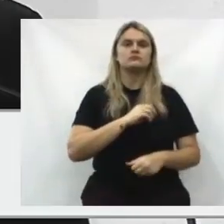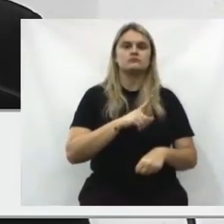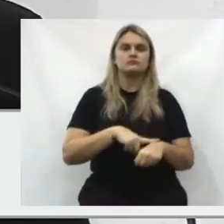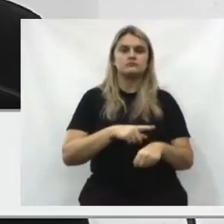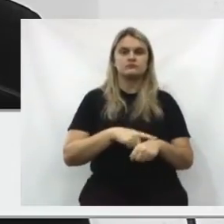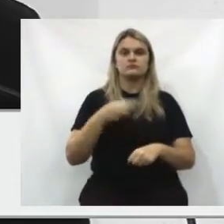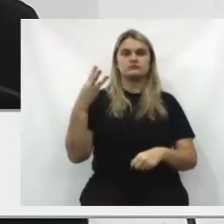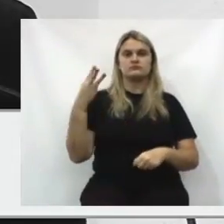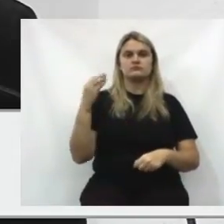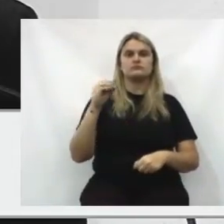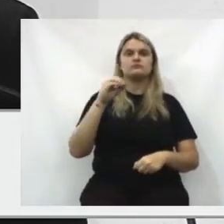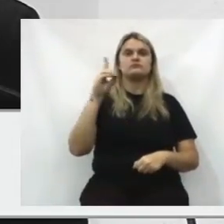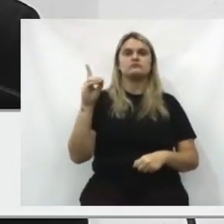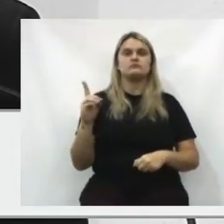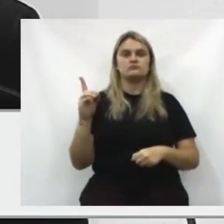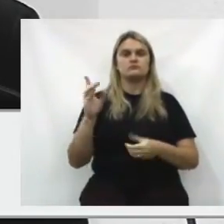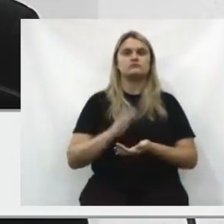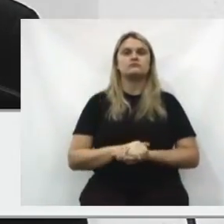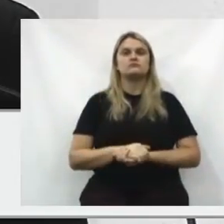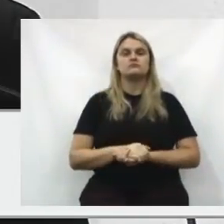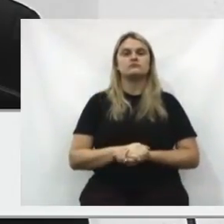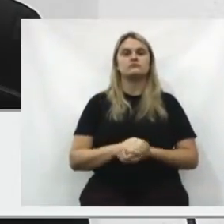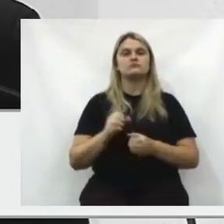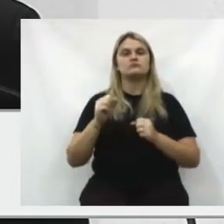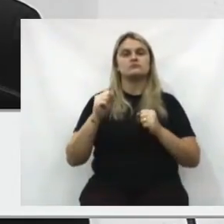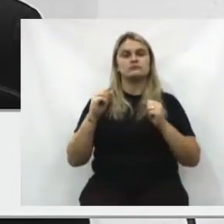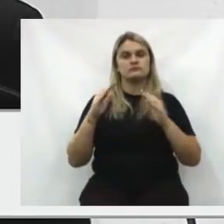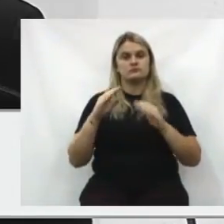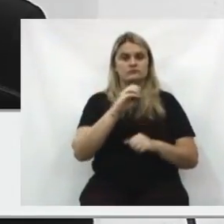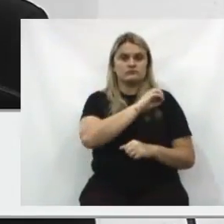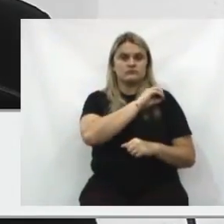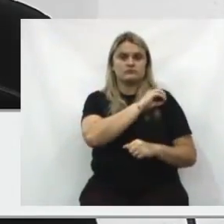concurso público no prazo de 30 dias.